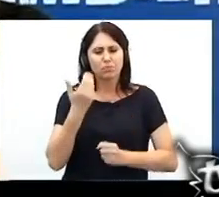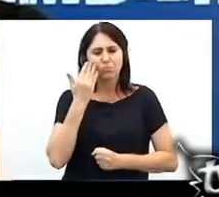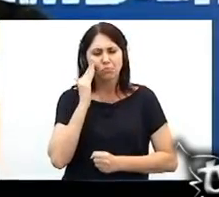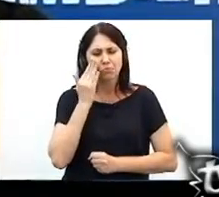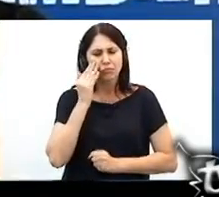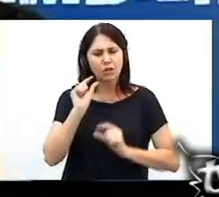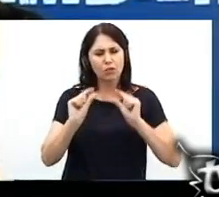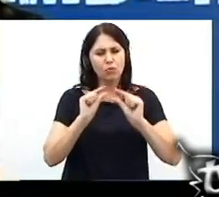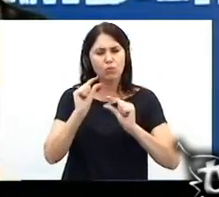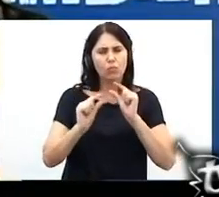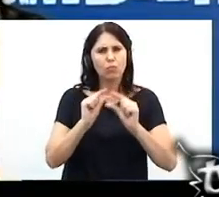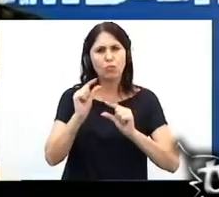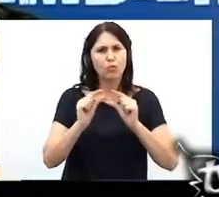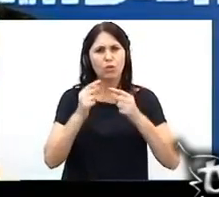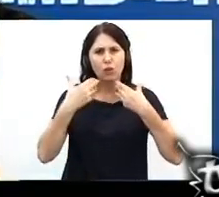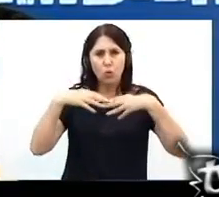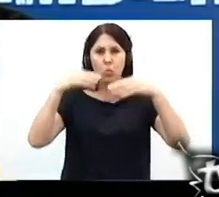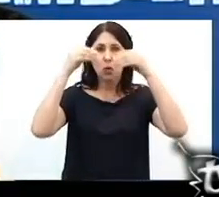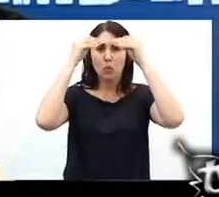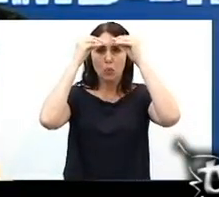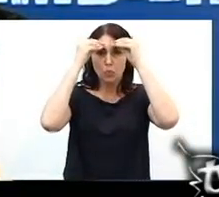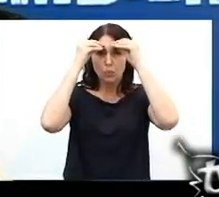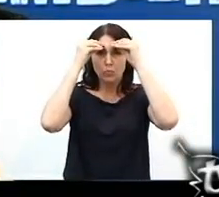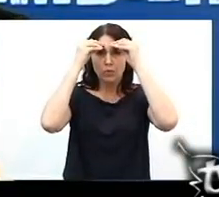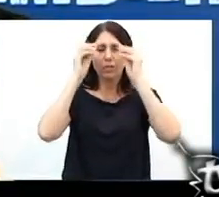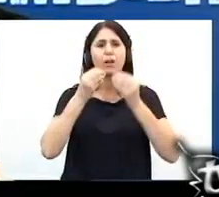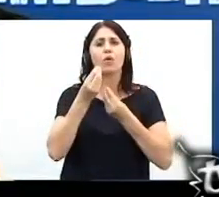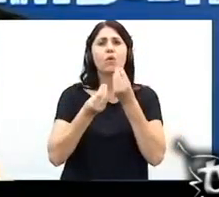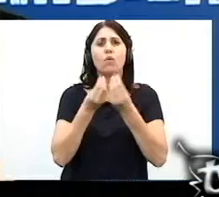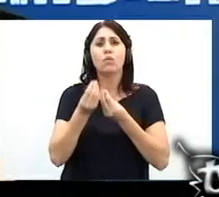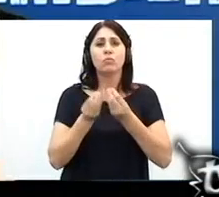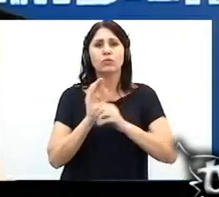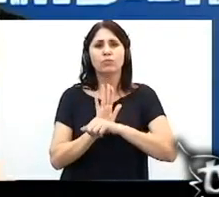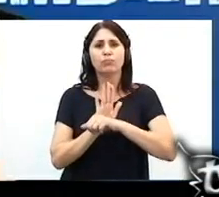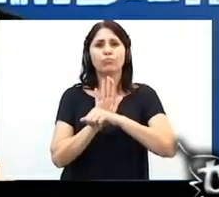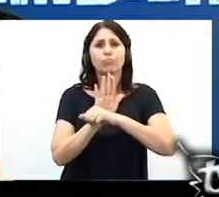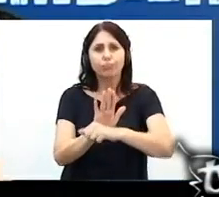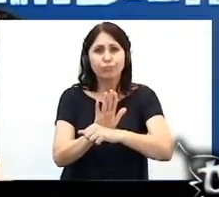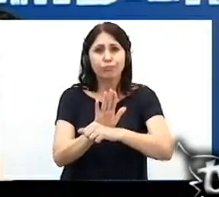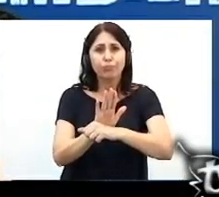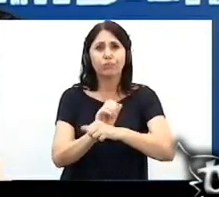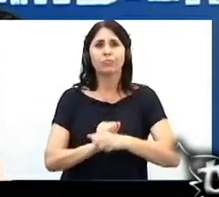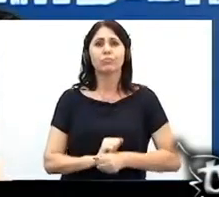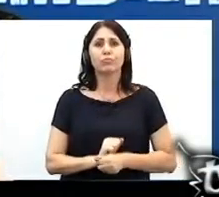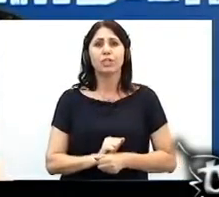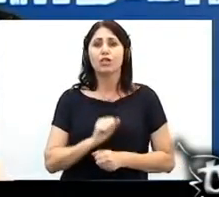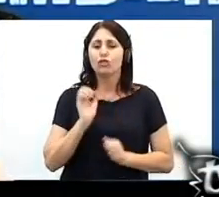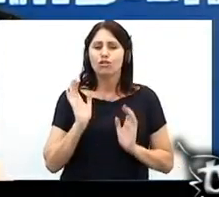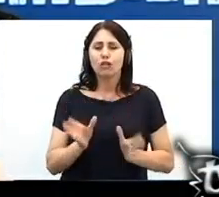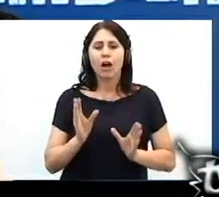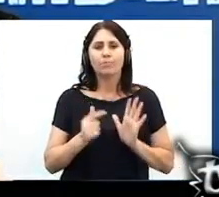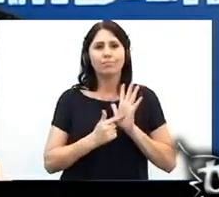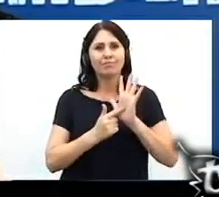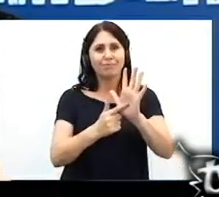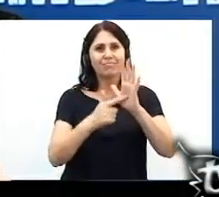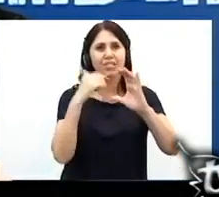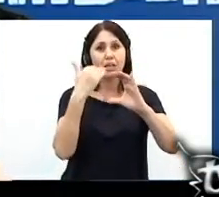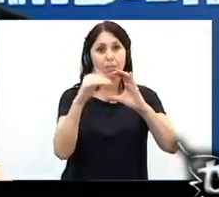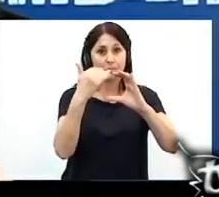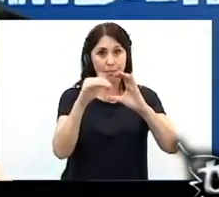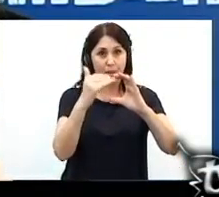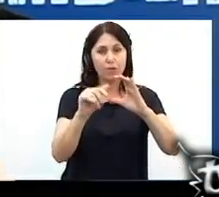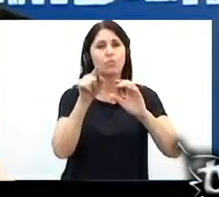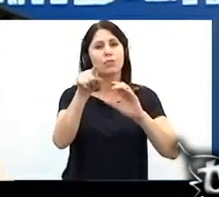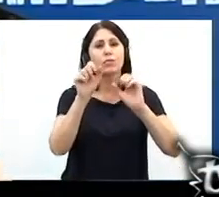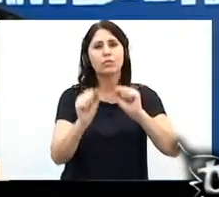de Gestão Integrada da Secretaria de Segurança Pública. Bem-vinda, Raquel. Muito obrigada pelo convite. E a partir de agora, então, você que está em